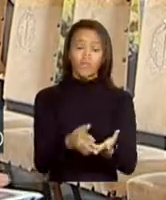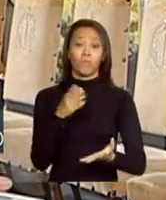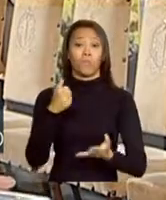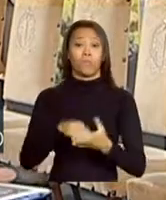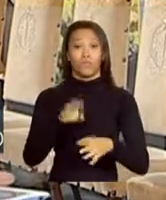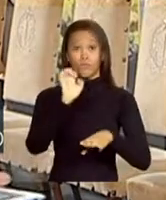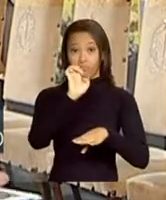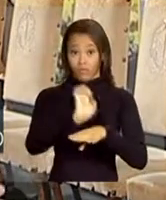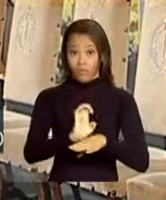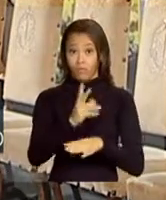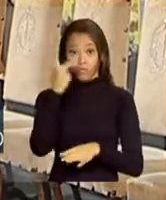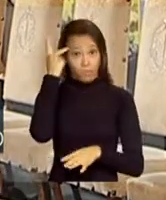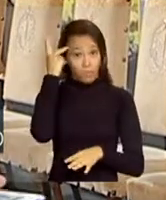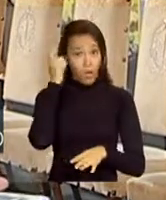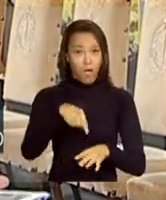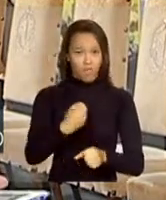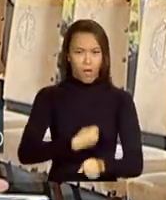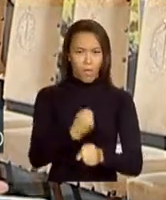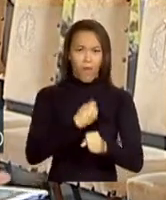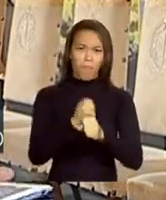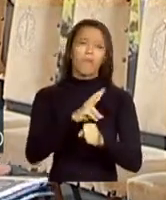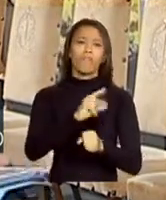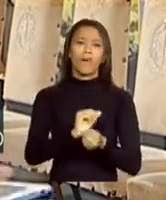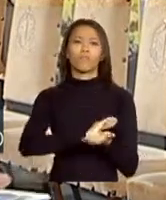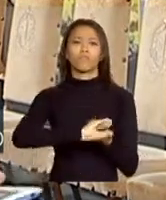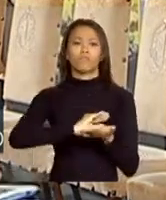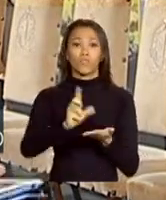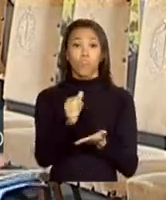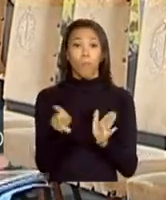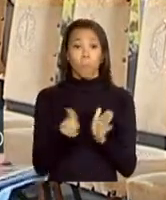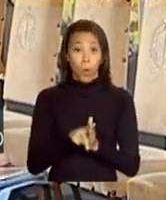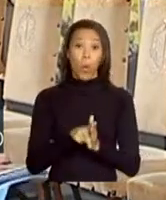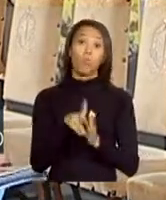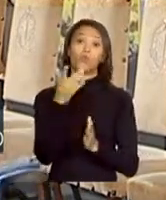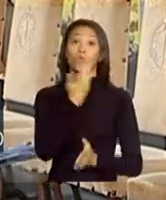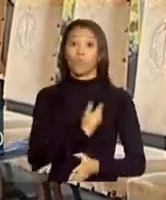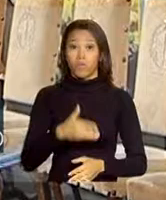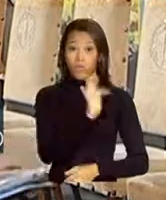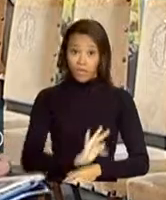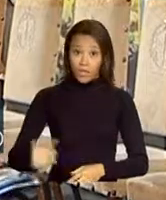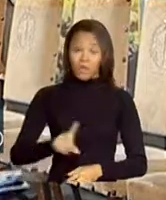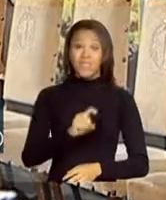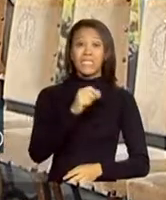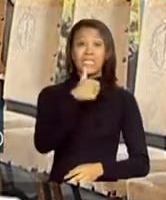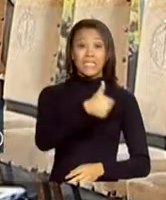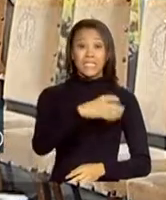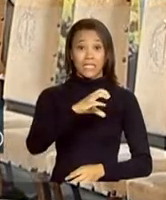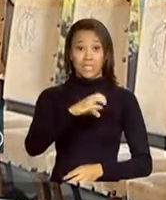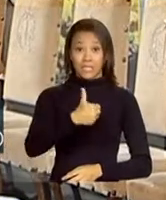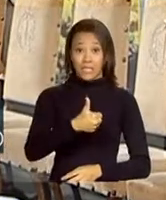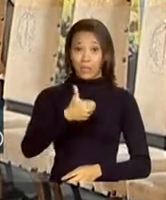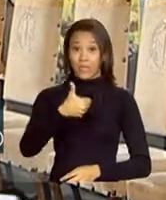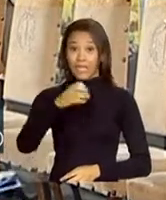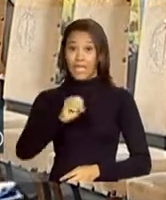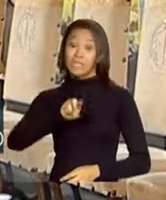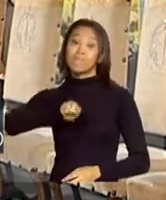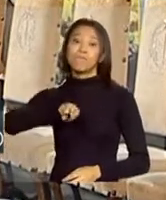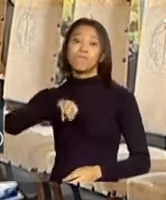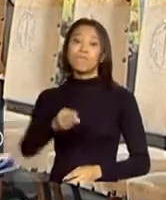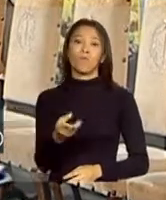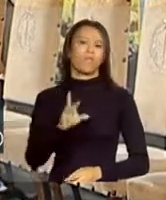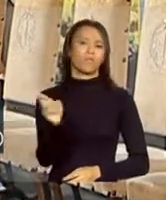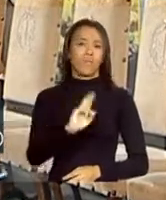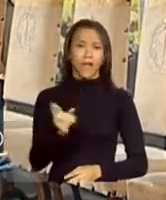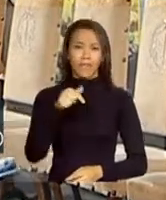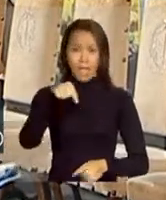de São Paulo já as obras serão custeadas com o orçamento Federal e estão orçadas em cerca de 110 milhões de reais a